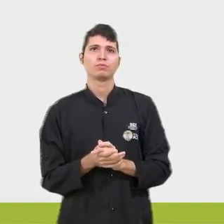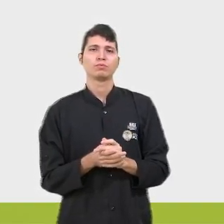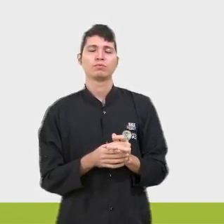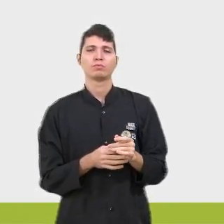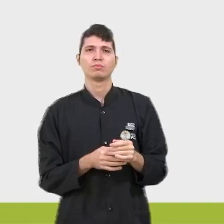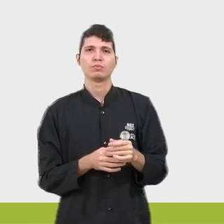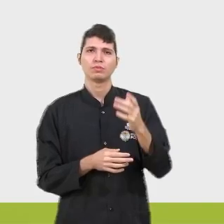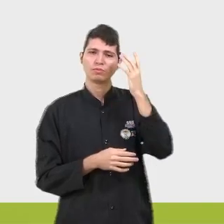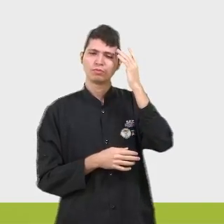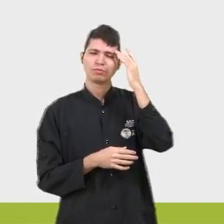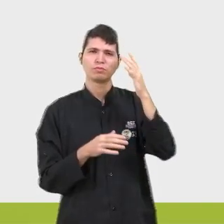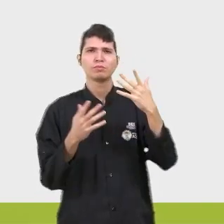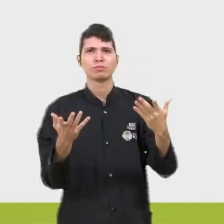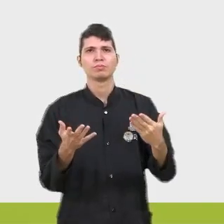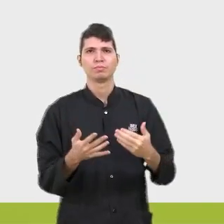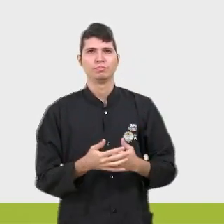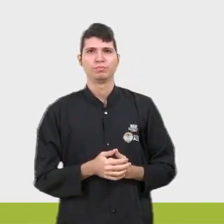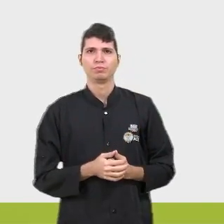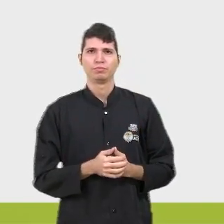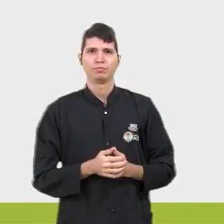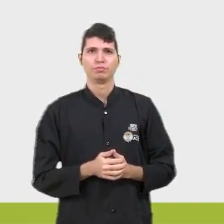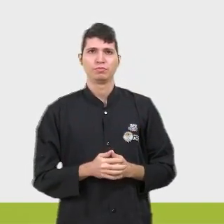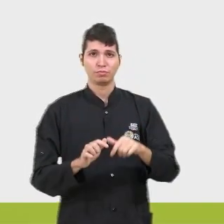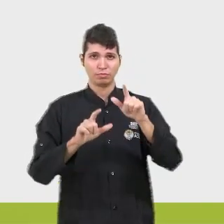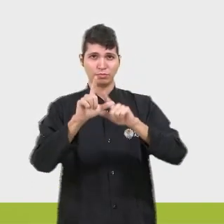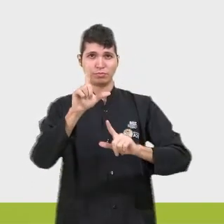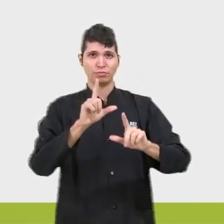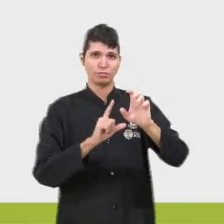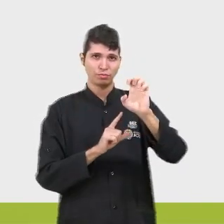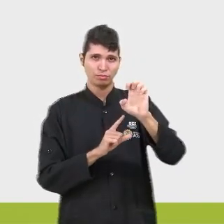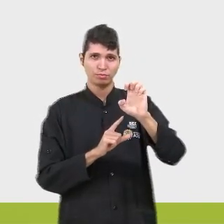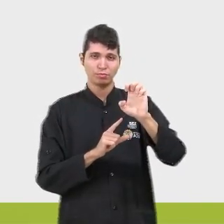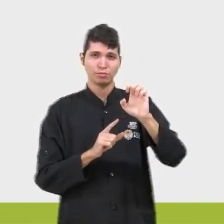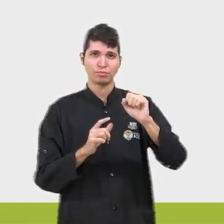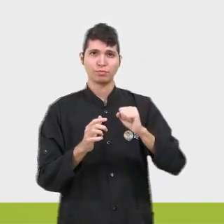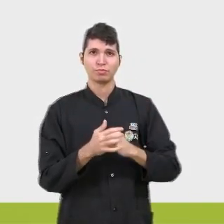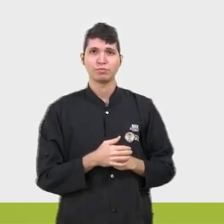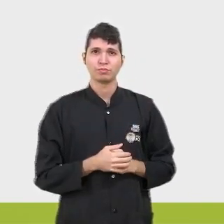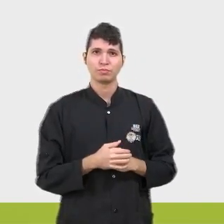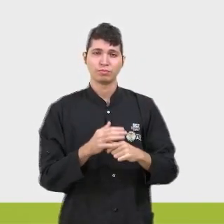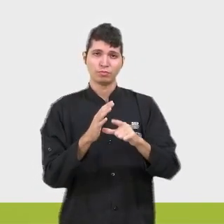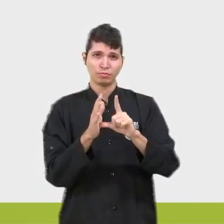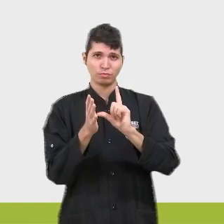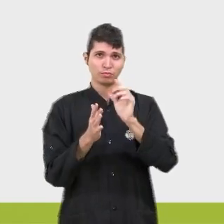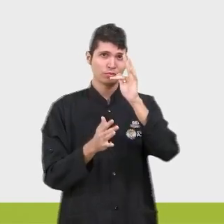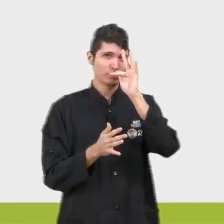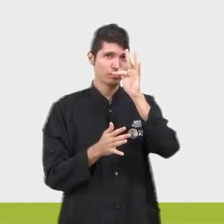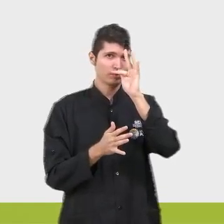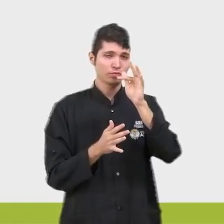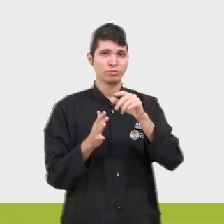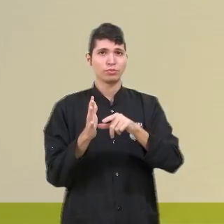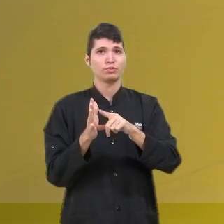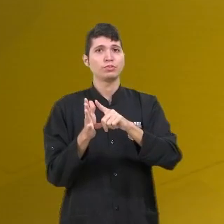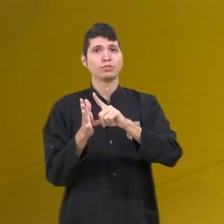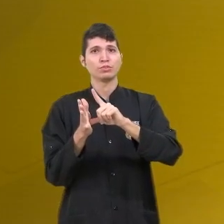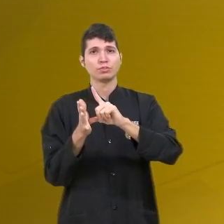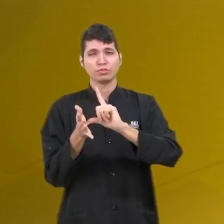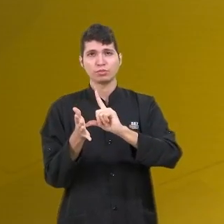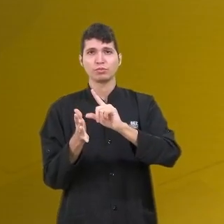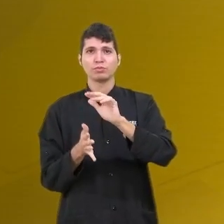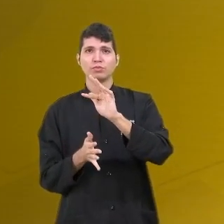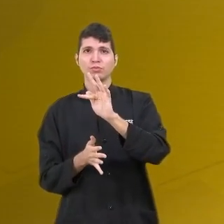correta. Letra E. Antes das flores e antes dos frutos. Ok? Grão de